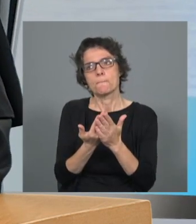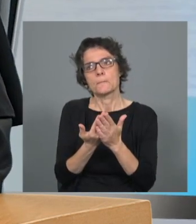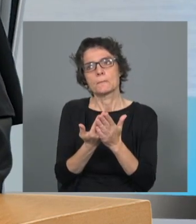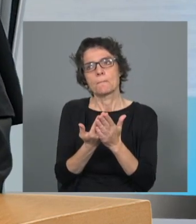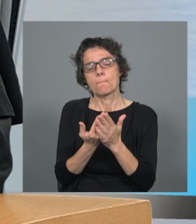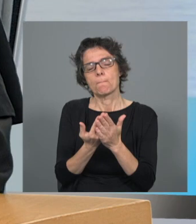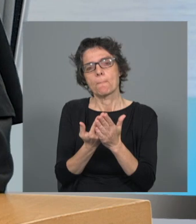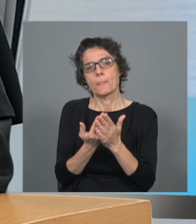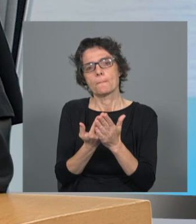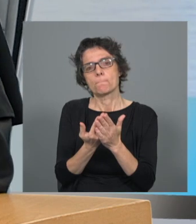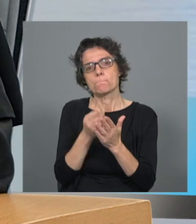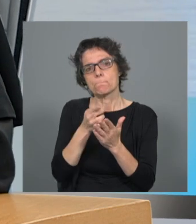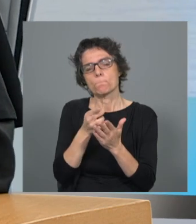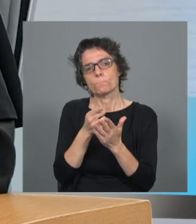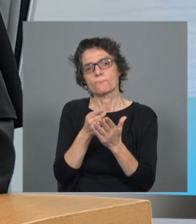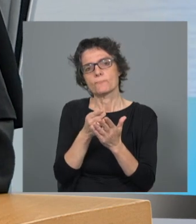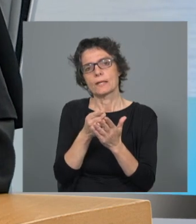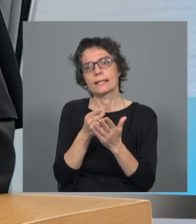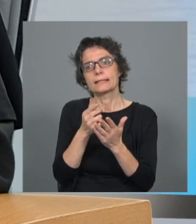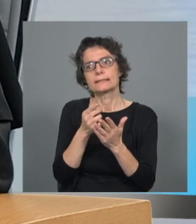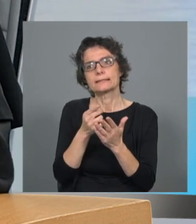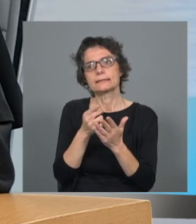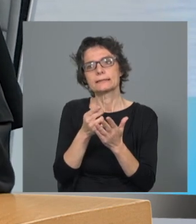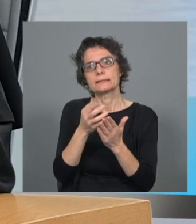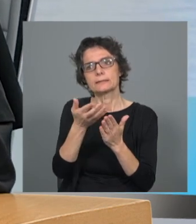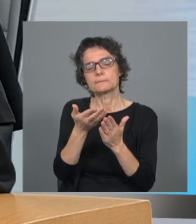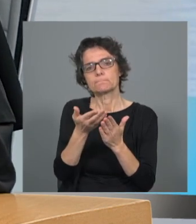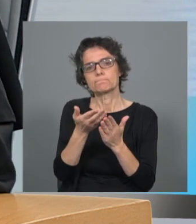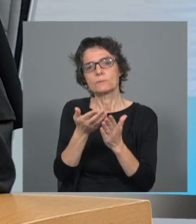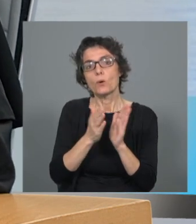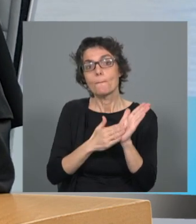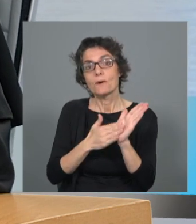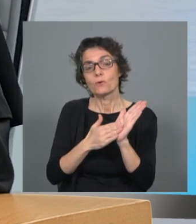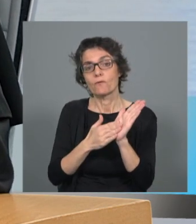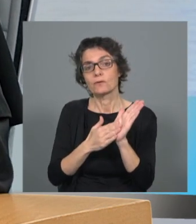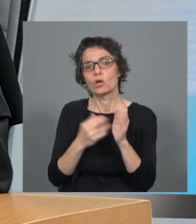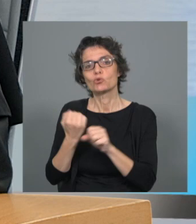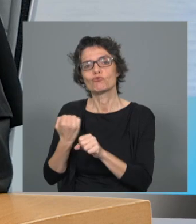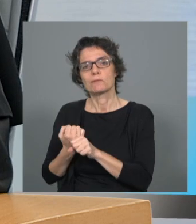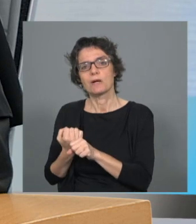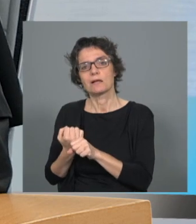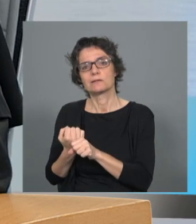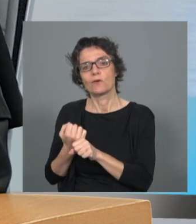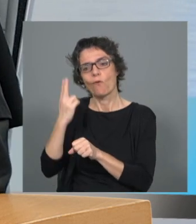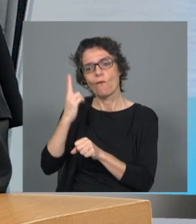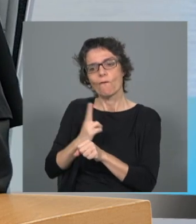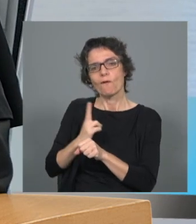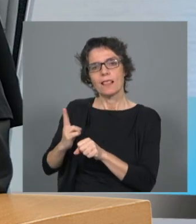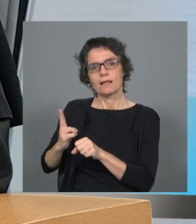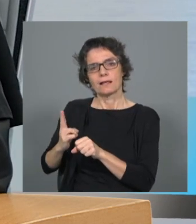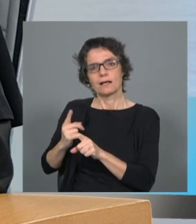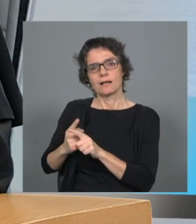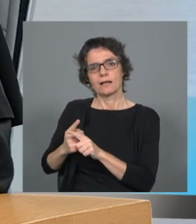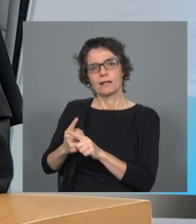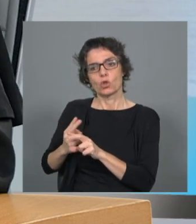mas que são já fruto de quanto o Vaticano recolheu ao longo destes 6